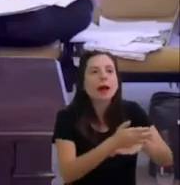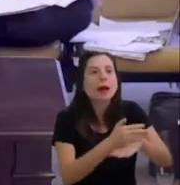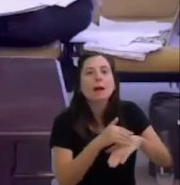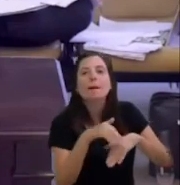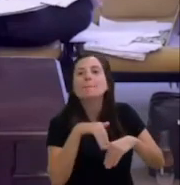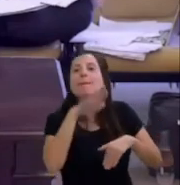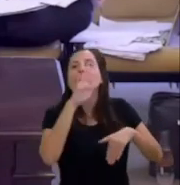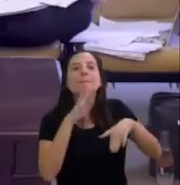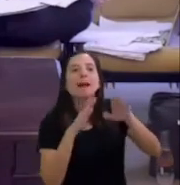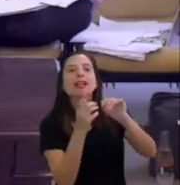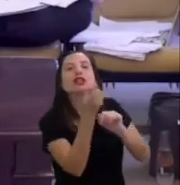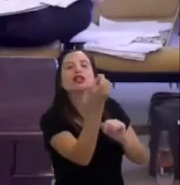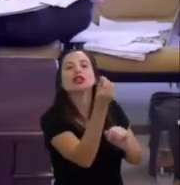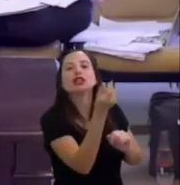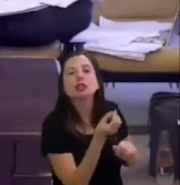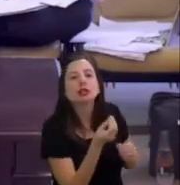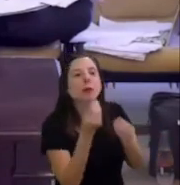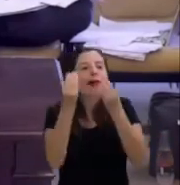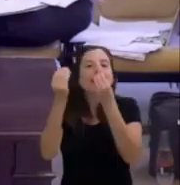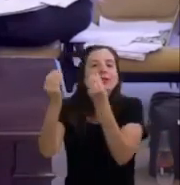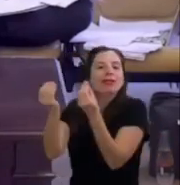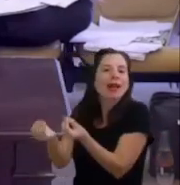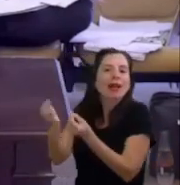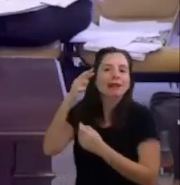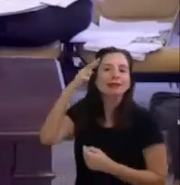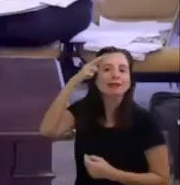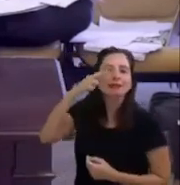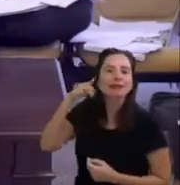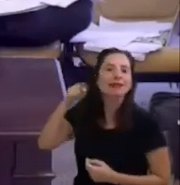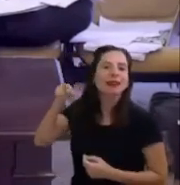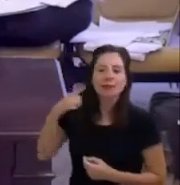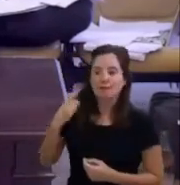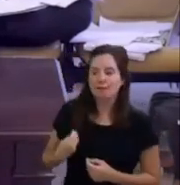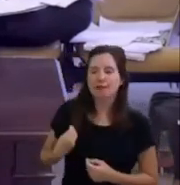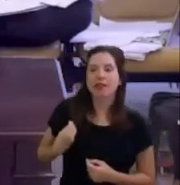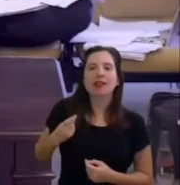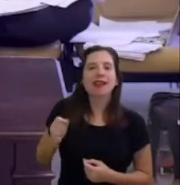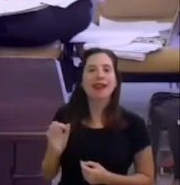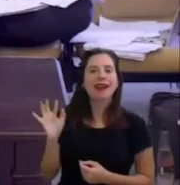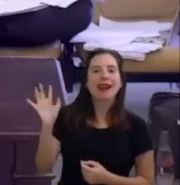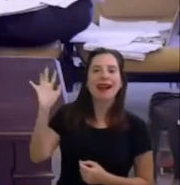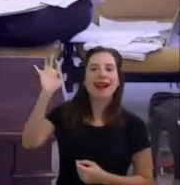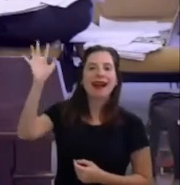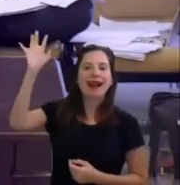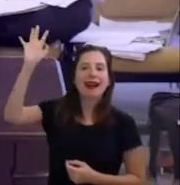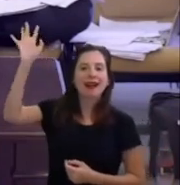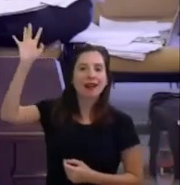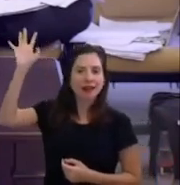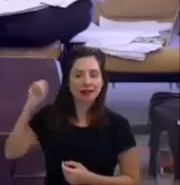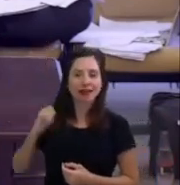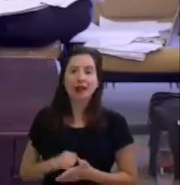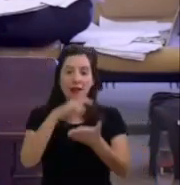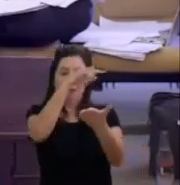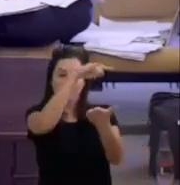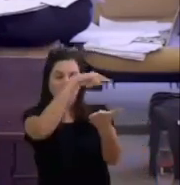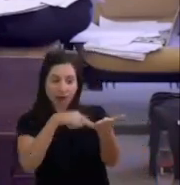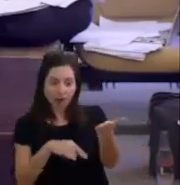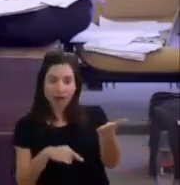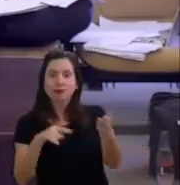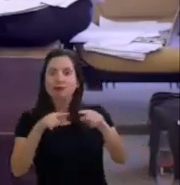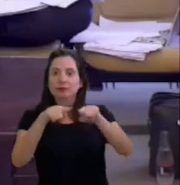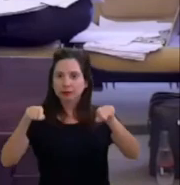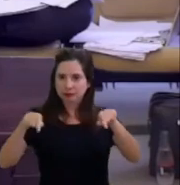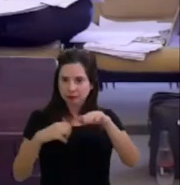vida de Sérgio Moro, que era mais caro. Se recusa, muda de partido, aparece o contrato de Luiz Felipe Cunha em seu escritório a